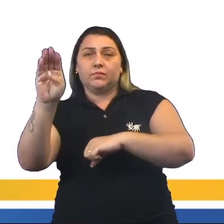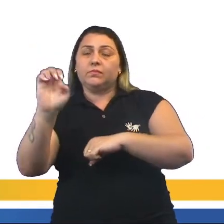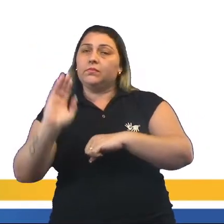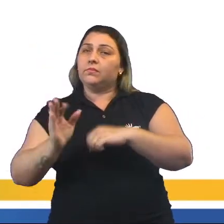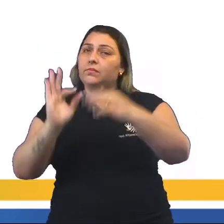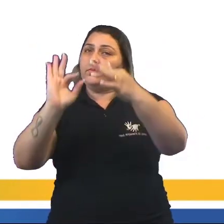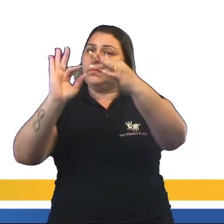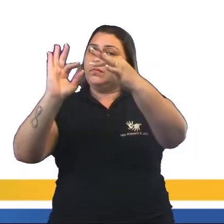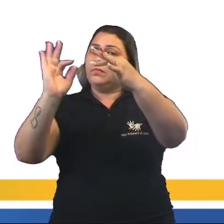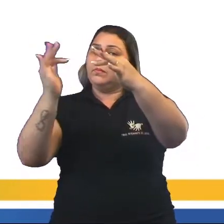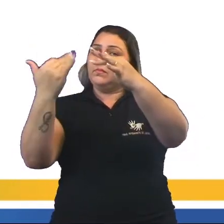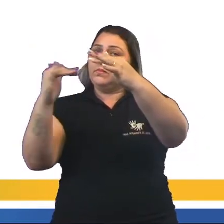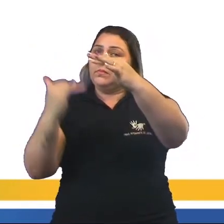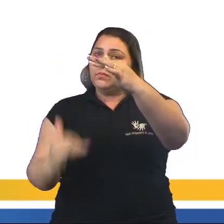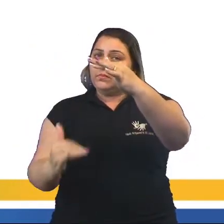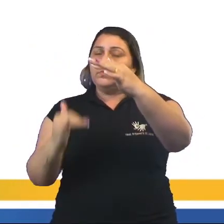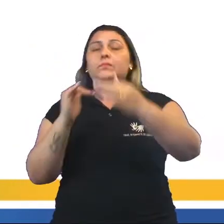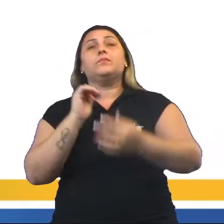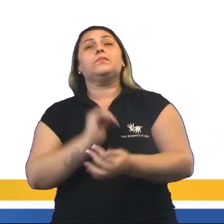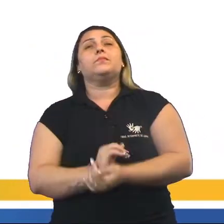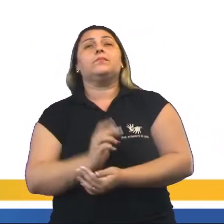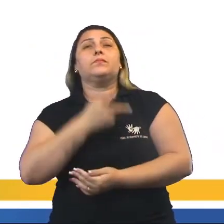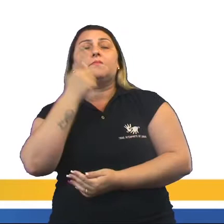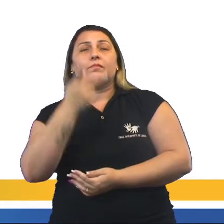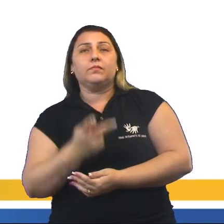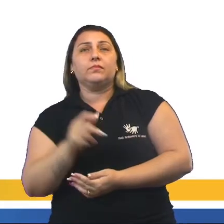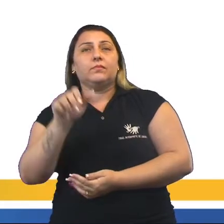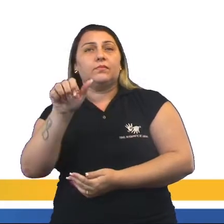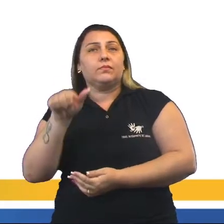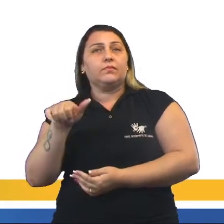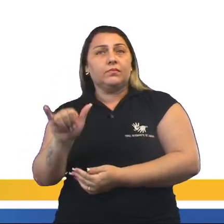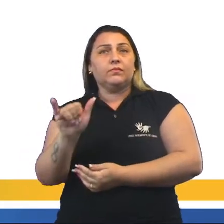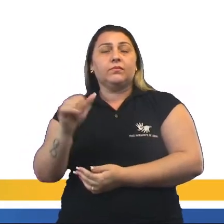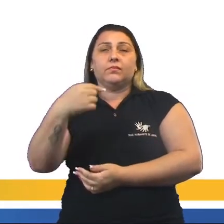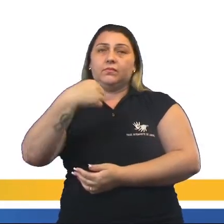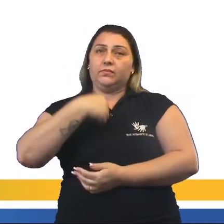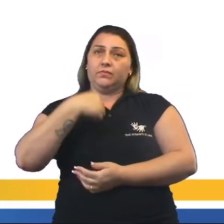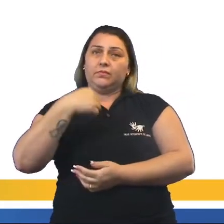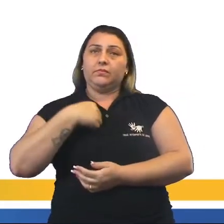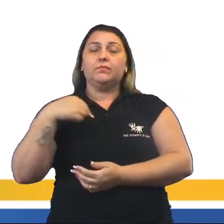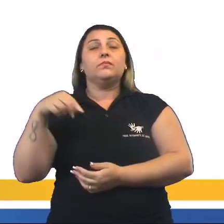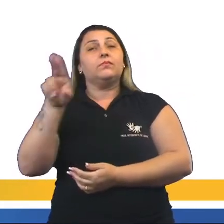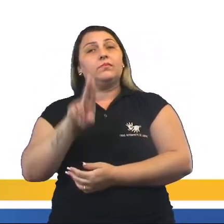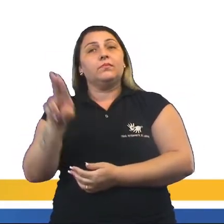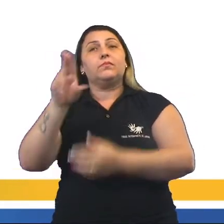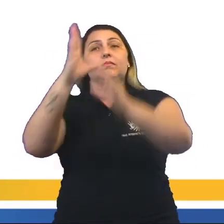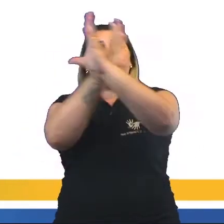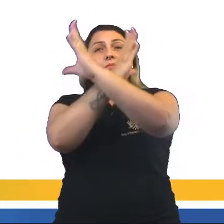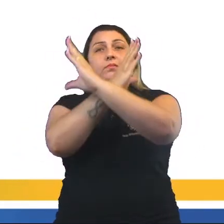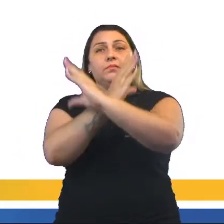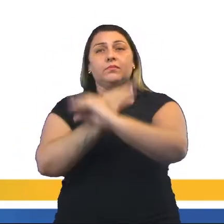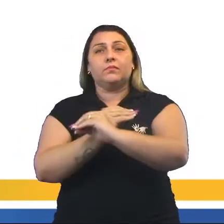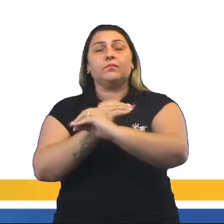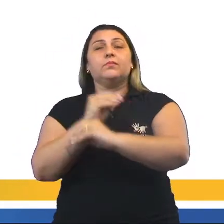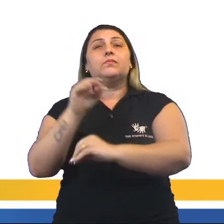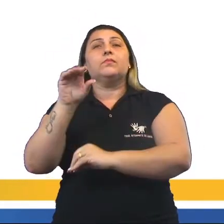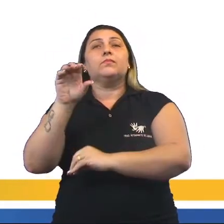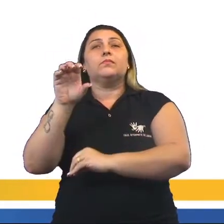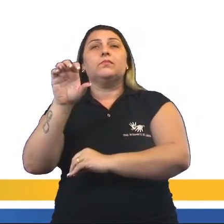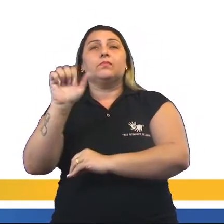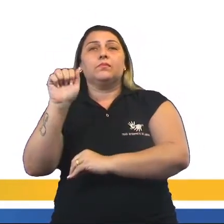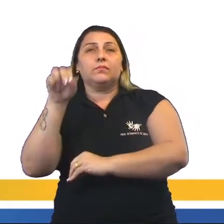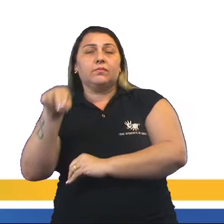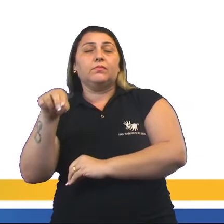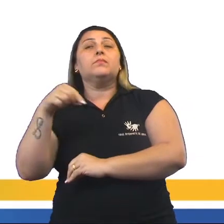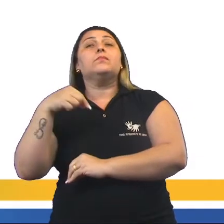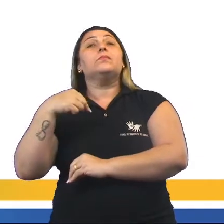para esses pronomes. Então, toda vez que você fala sobre I, que é eu, você vai usar a conjugação am, que vai significar